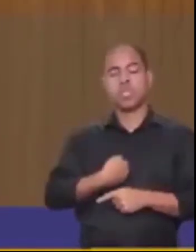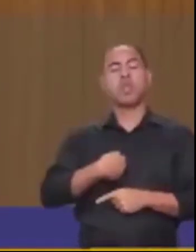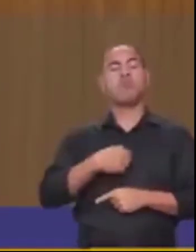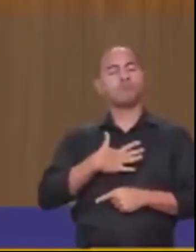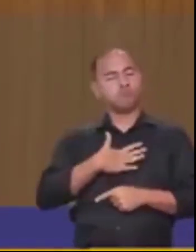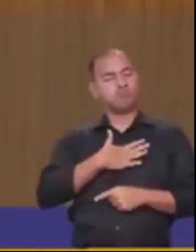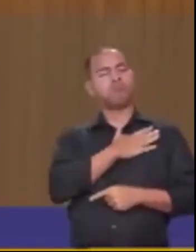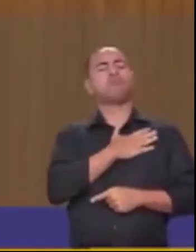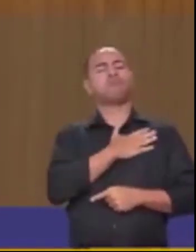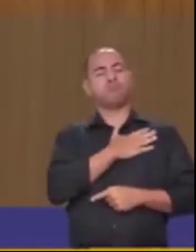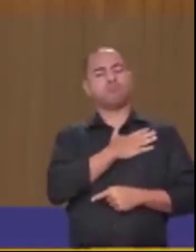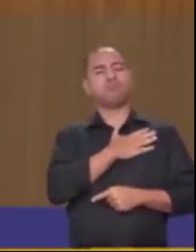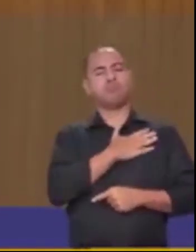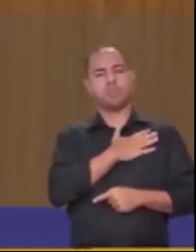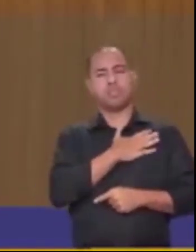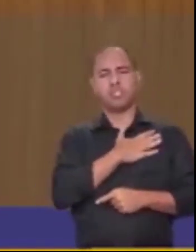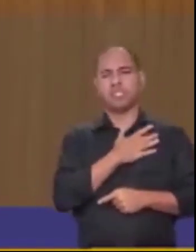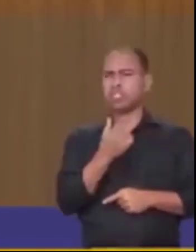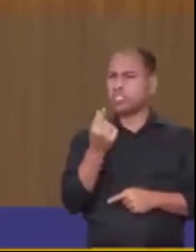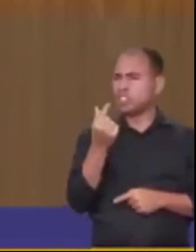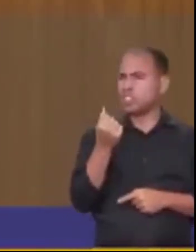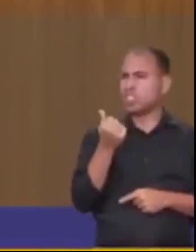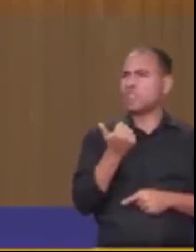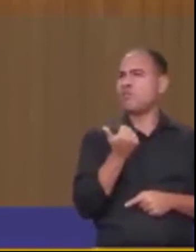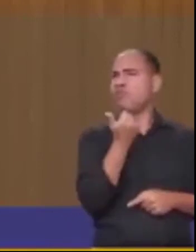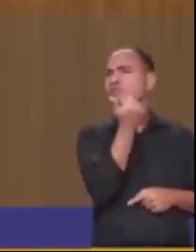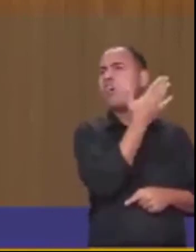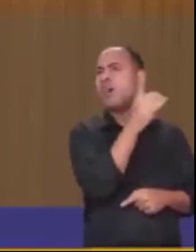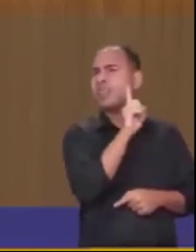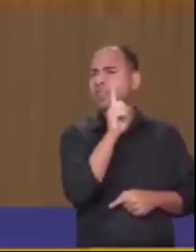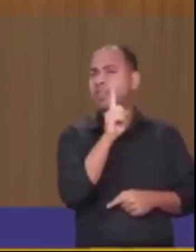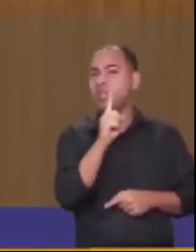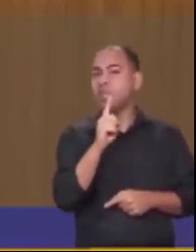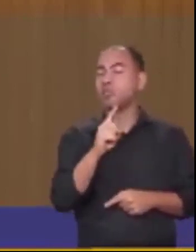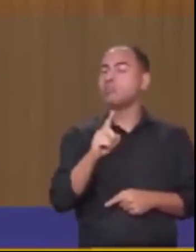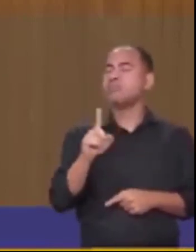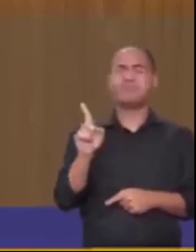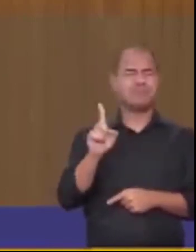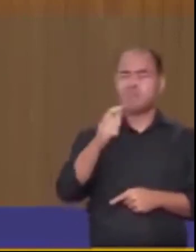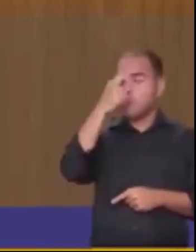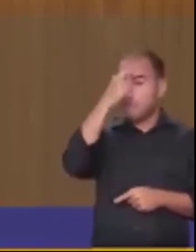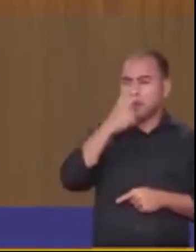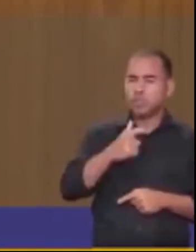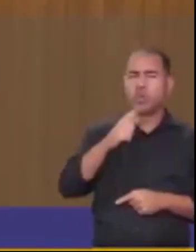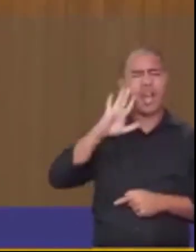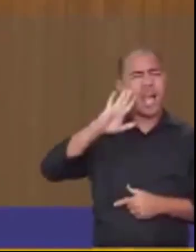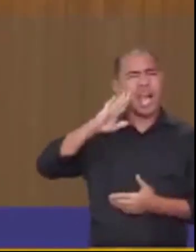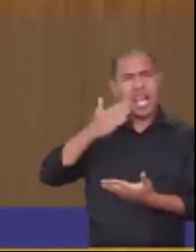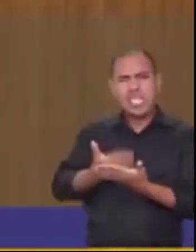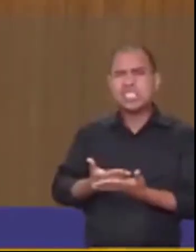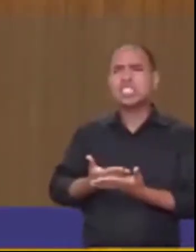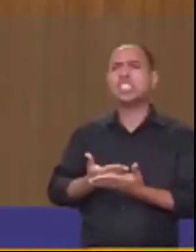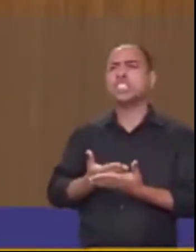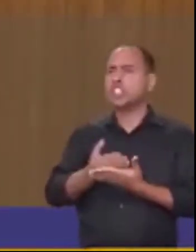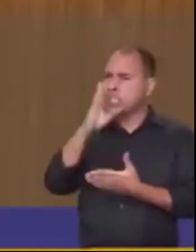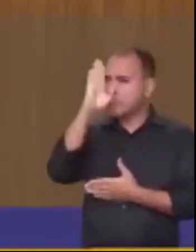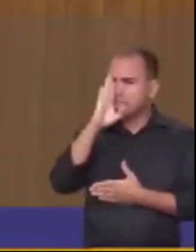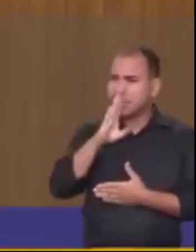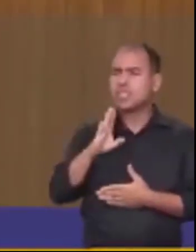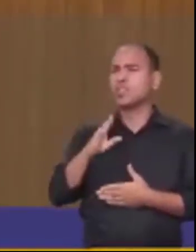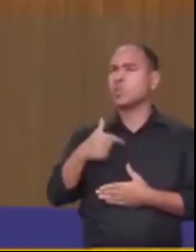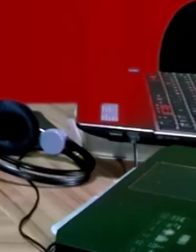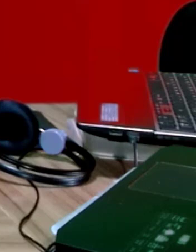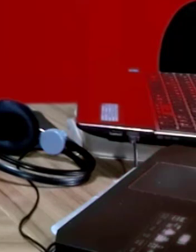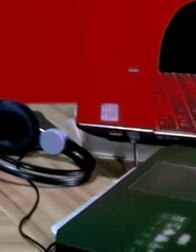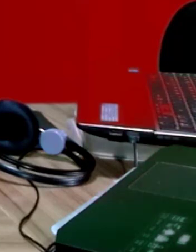sua pergunta o dinheiro não veio de fora não veio de gente que acredita nessa nação e que defende esse país e que não concorda com o governo corrupto e